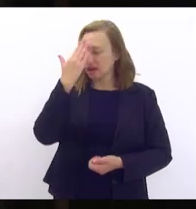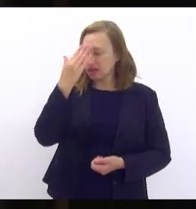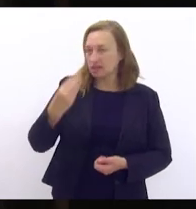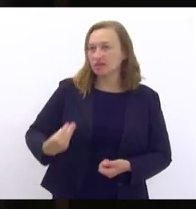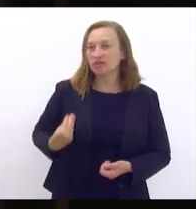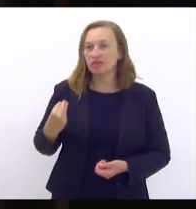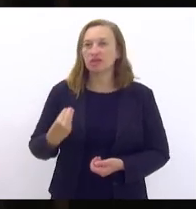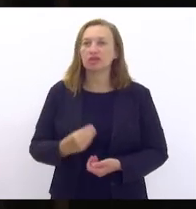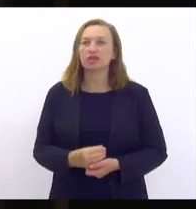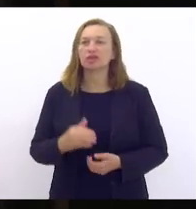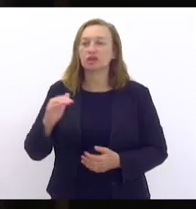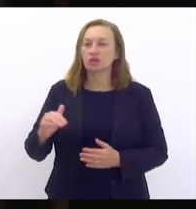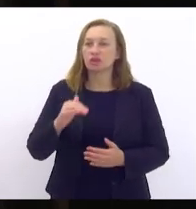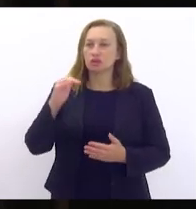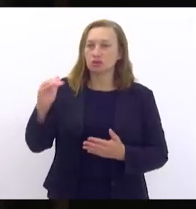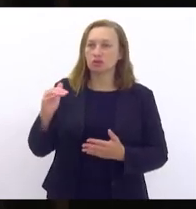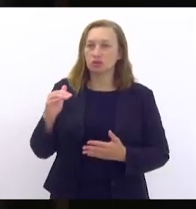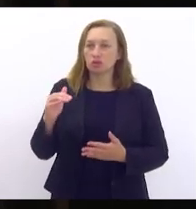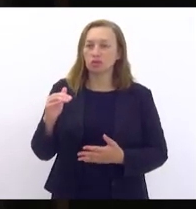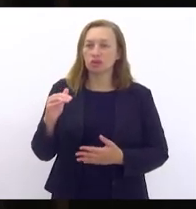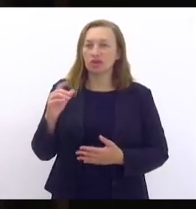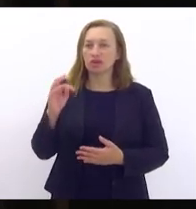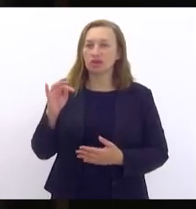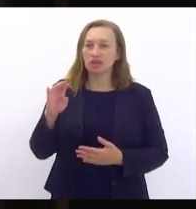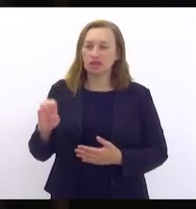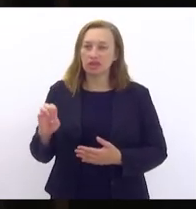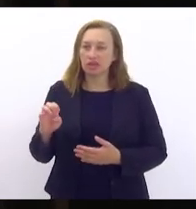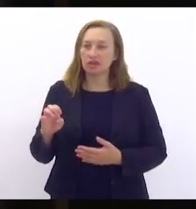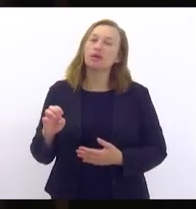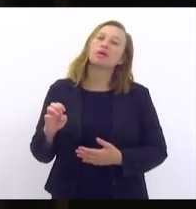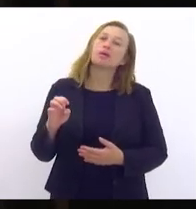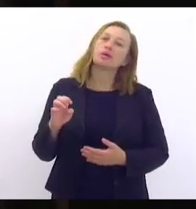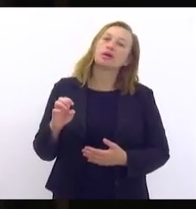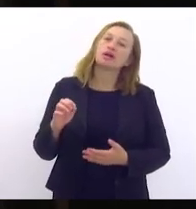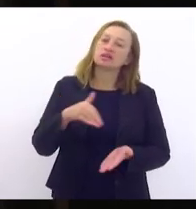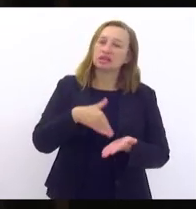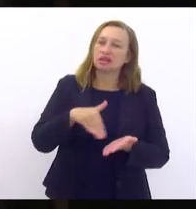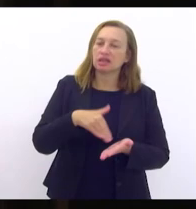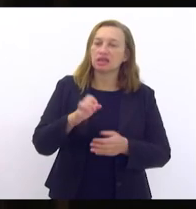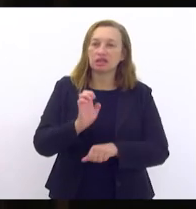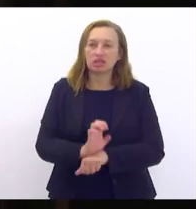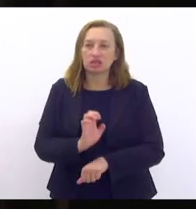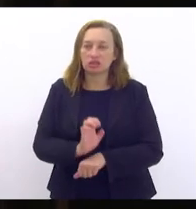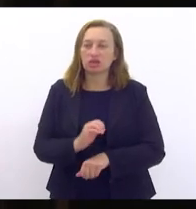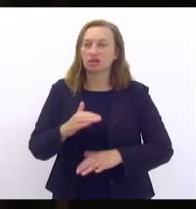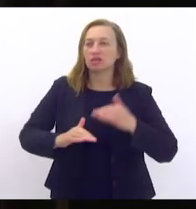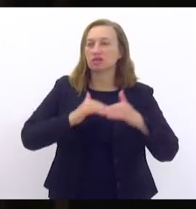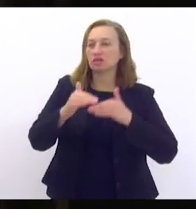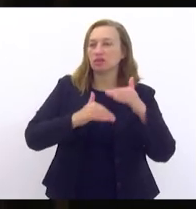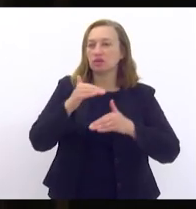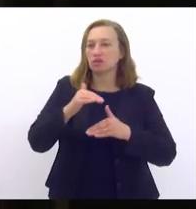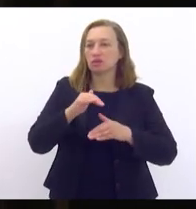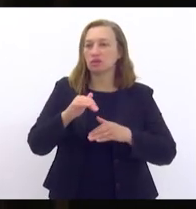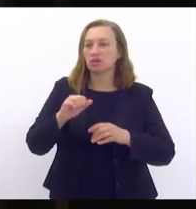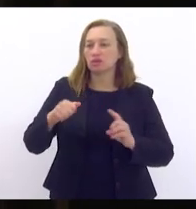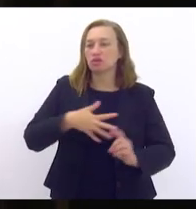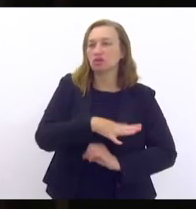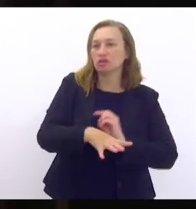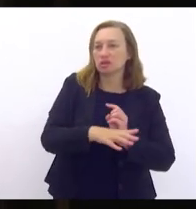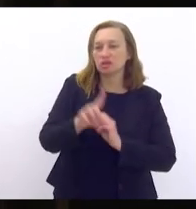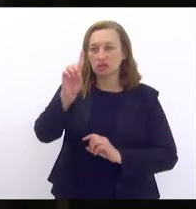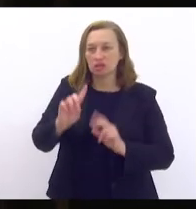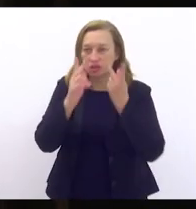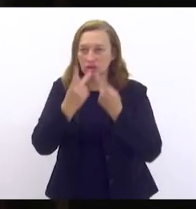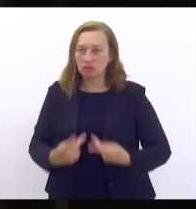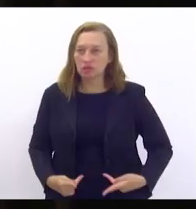a presença do superintendente de proteção social básica da Secretaria de Estado de Desenvolvimento Social e direitos